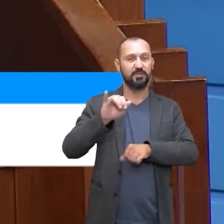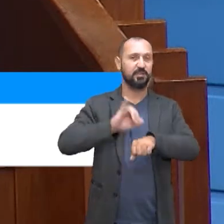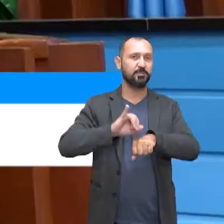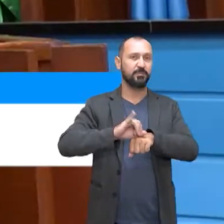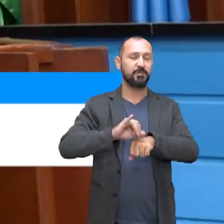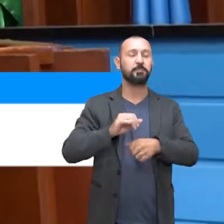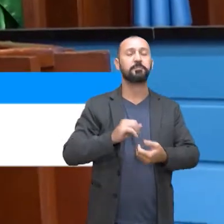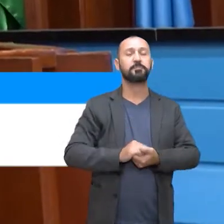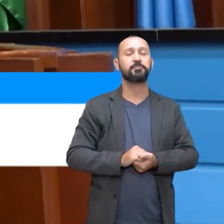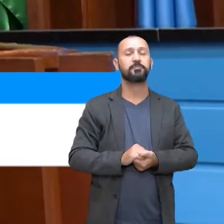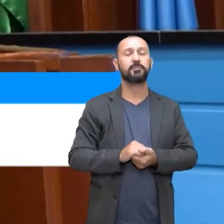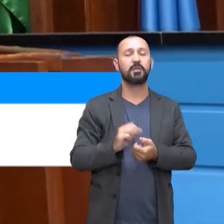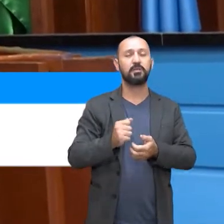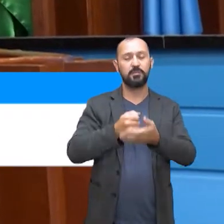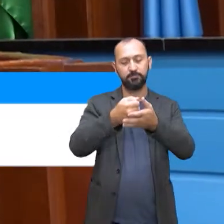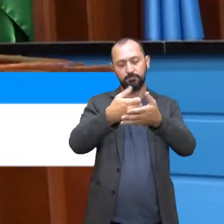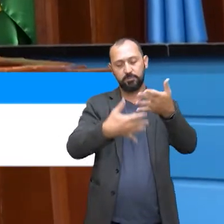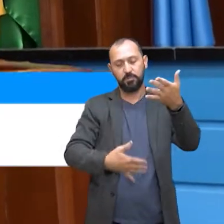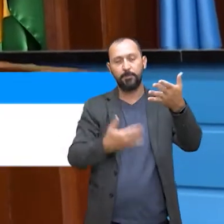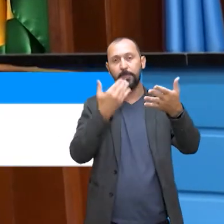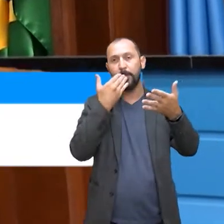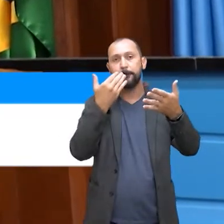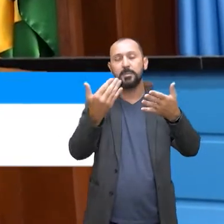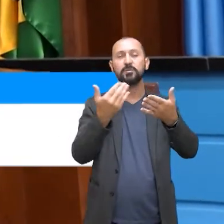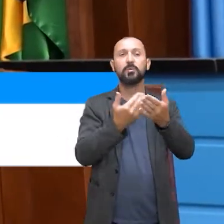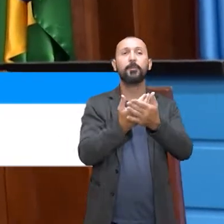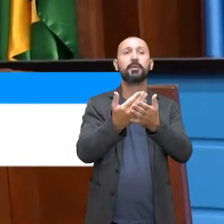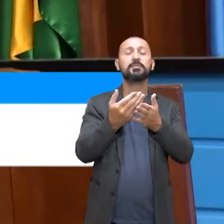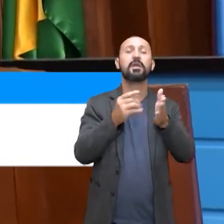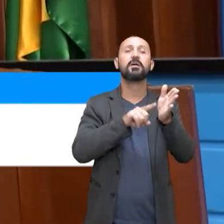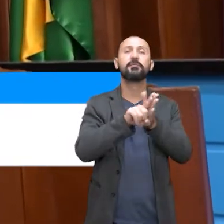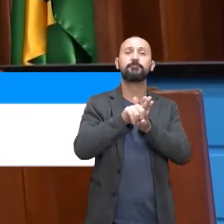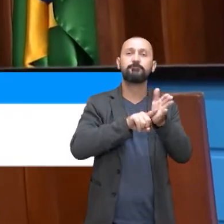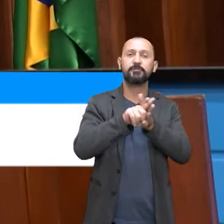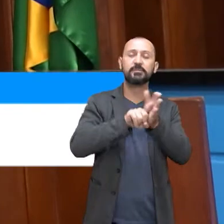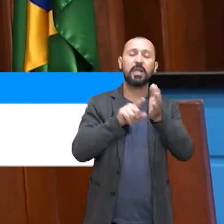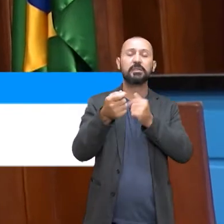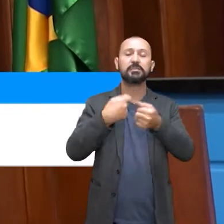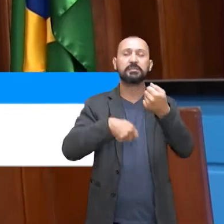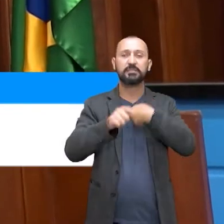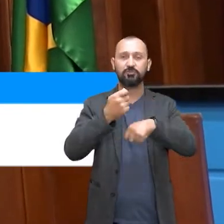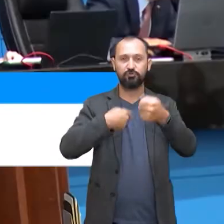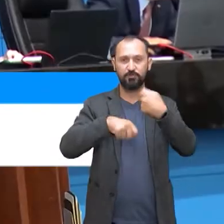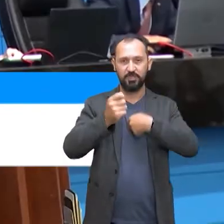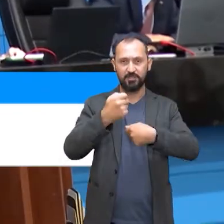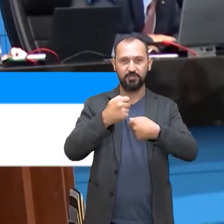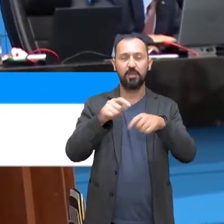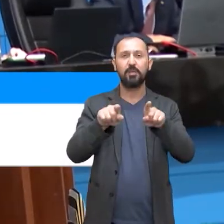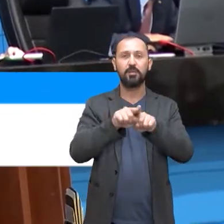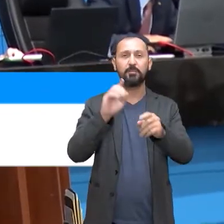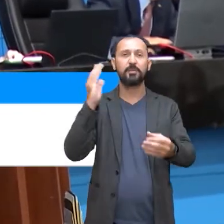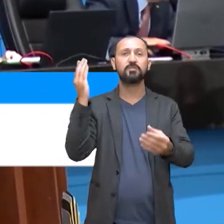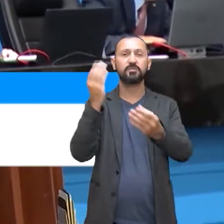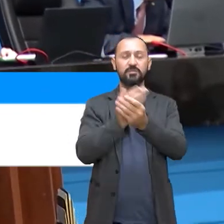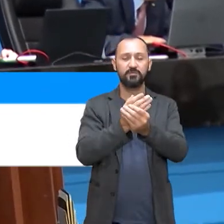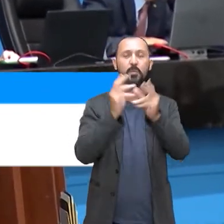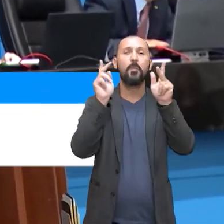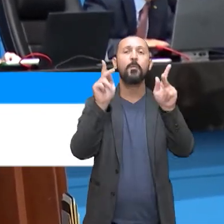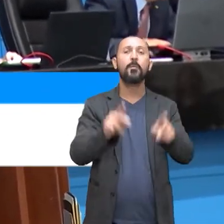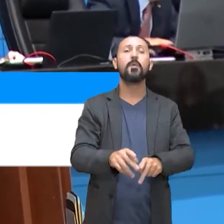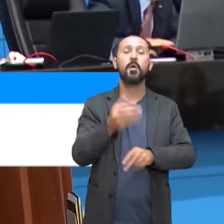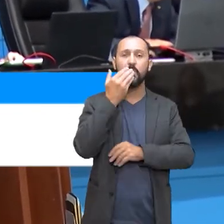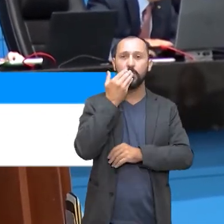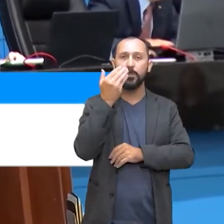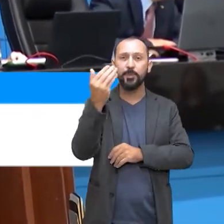capital do estado. O documento solicita a instauração de procedimento administrativo e ação civil pública